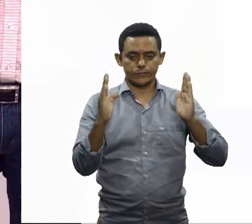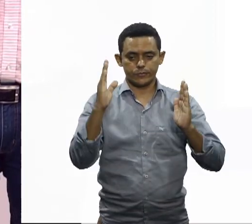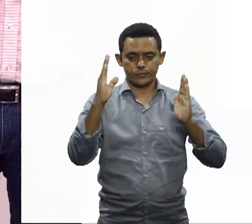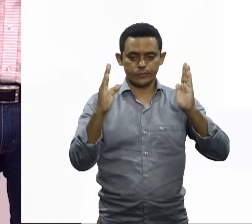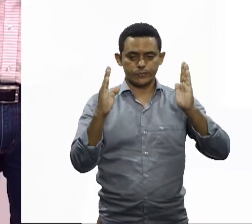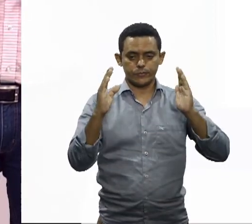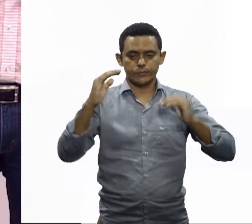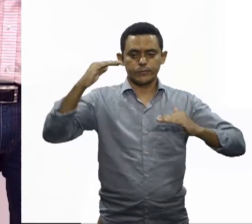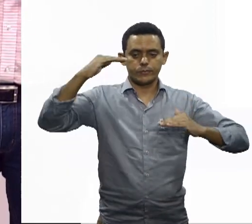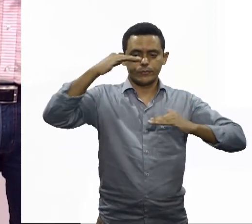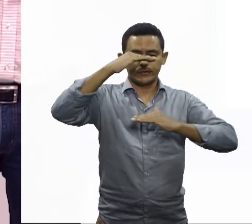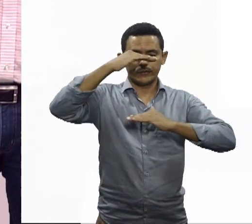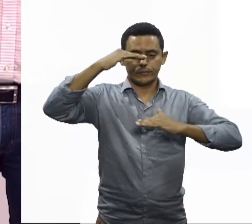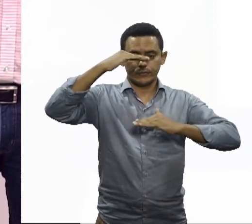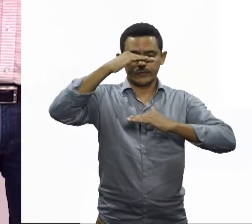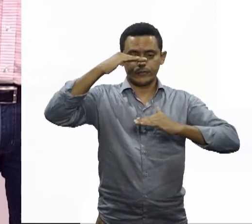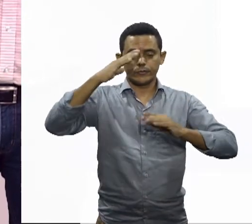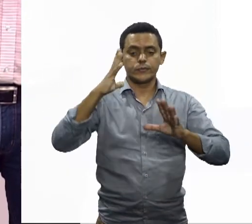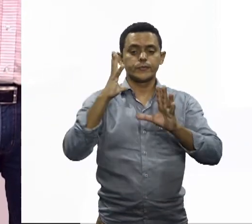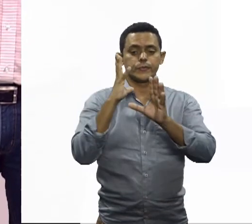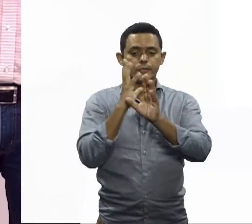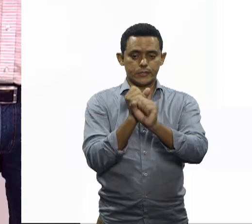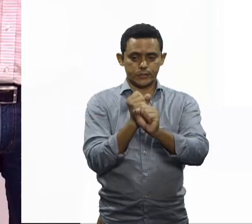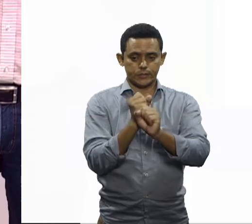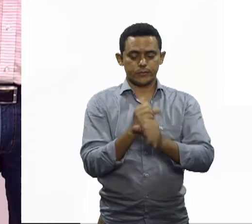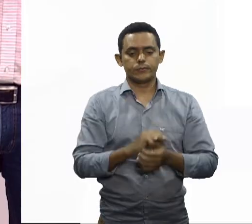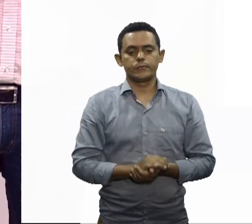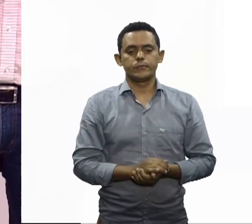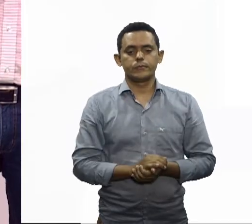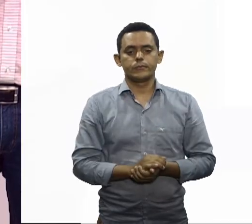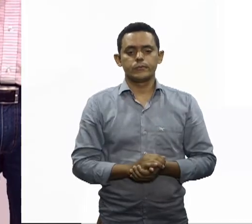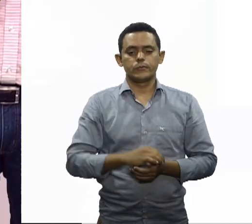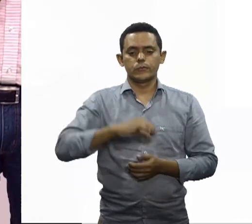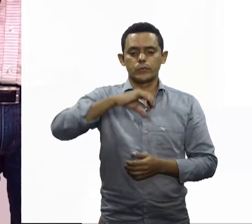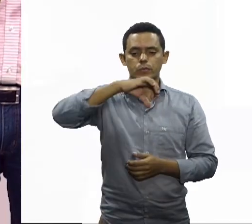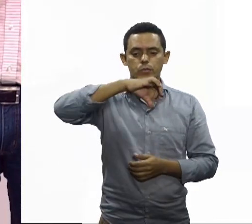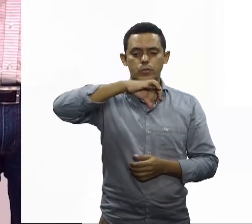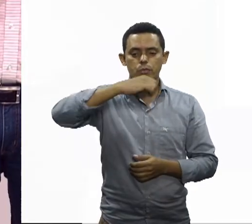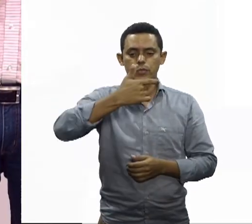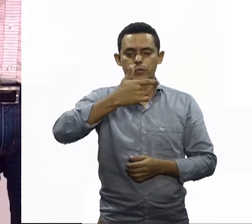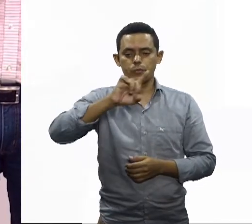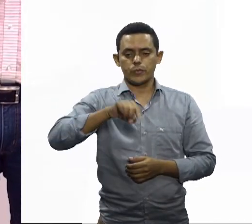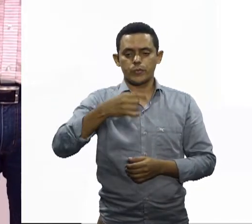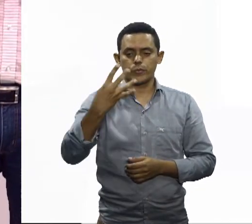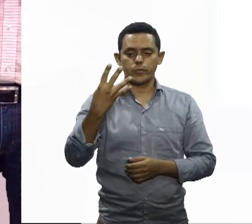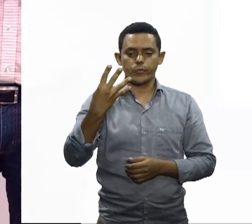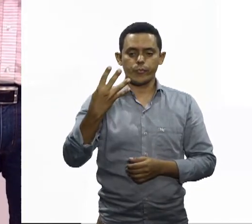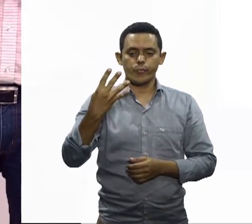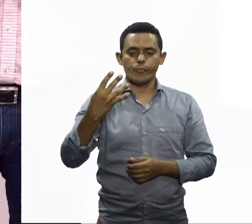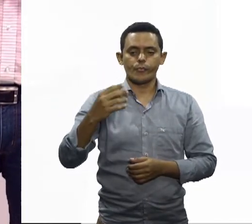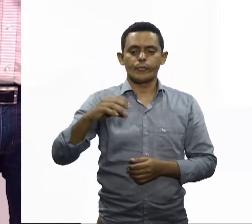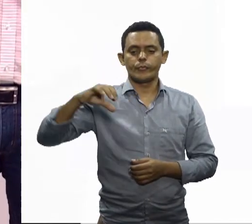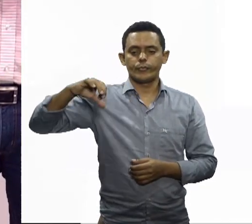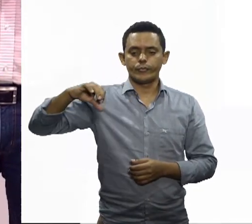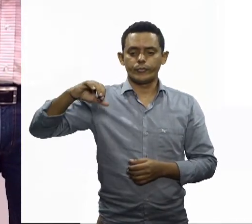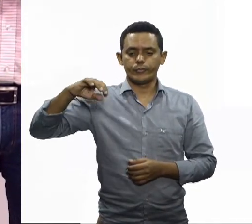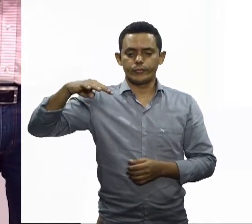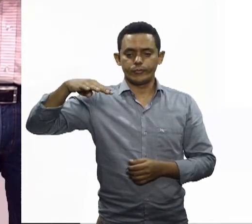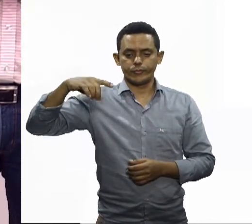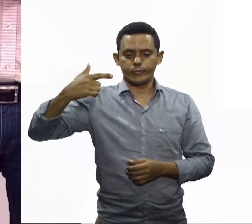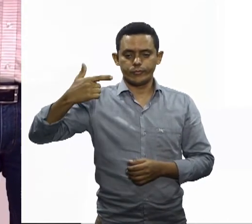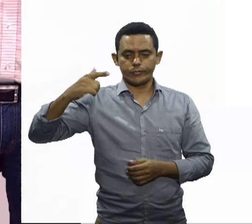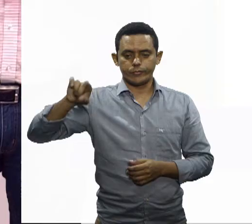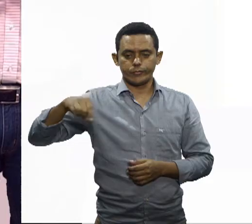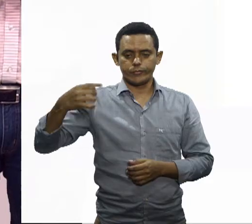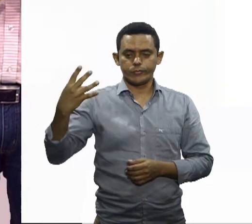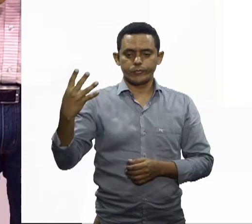tenho 92,4 duas vezes, ó, 92,4, 92,4, e temos 30,8 e